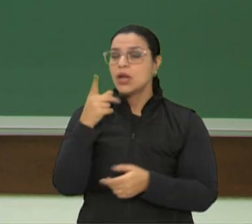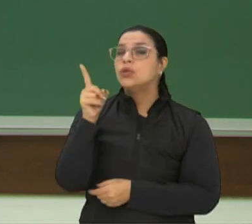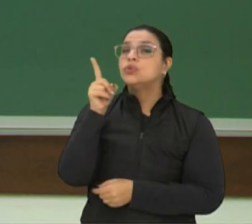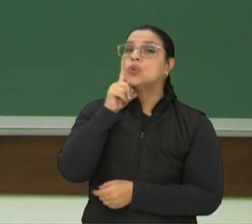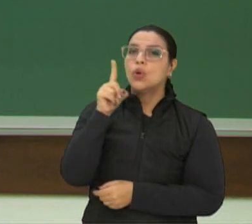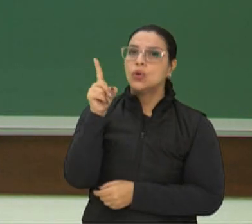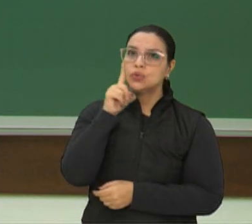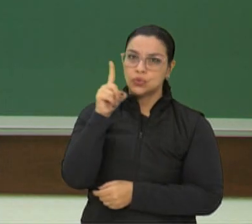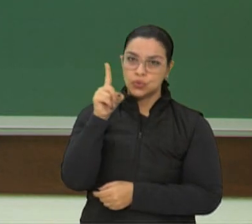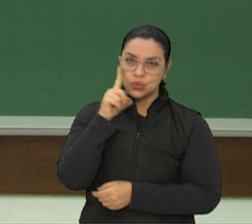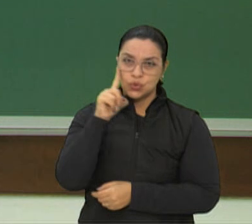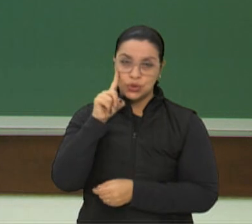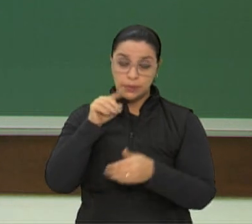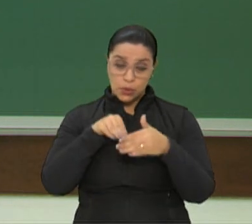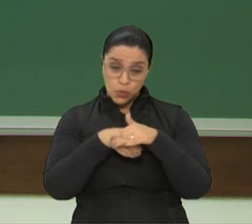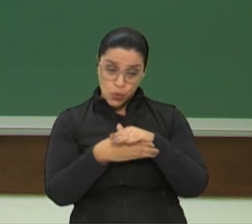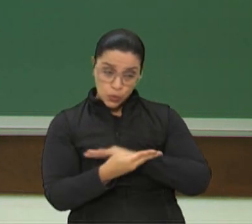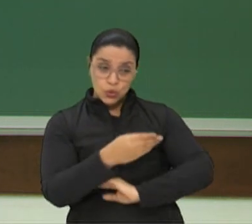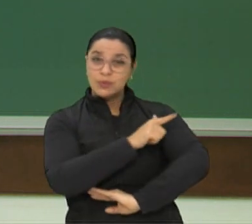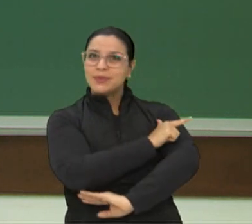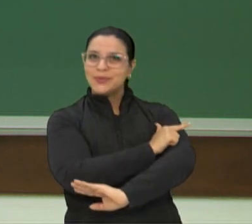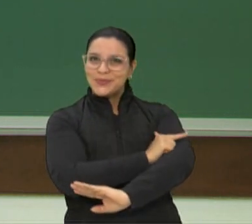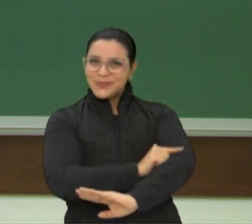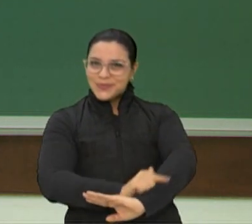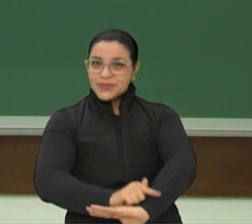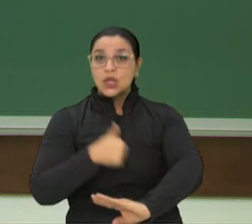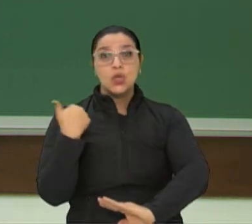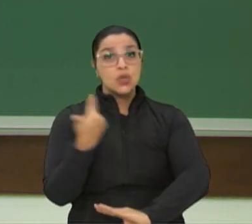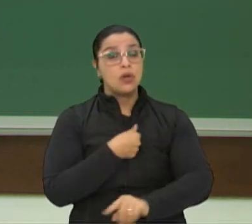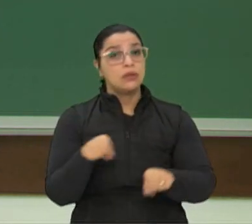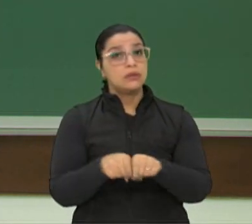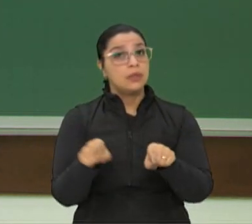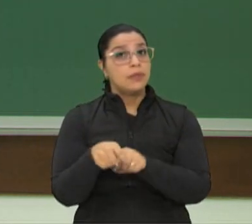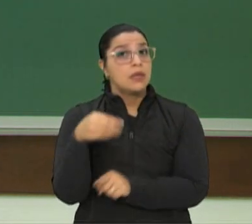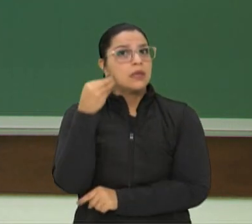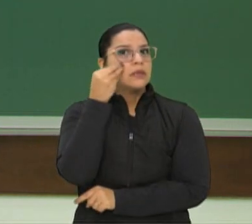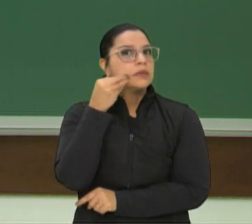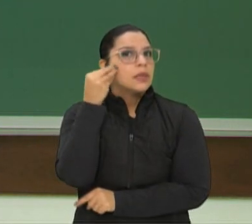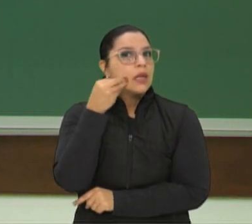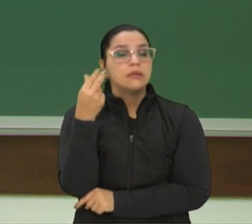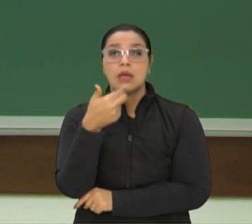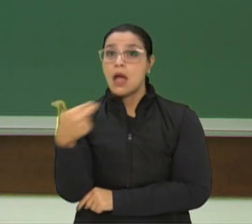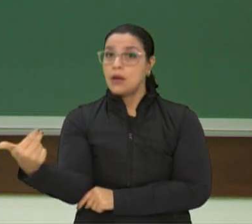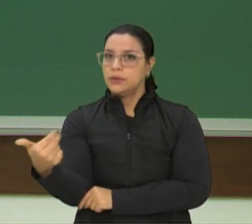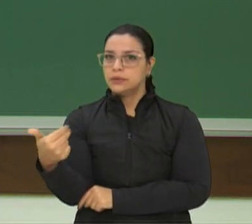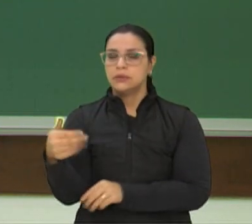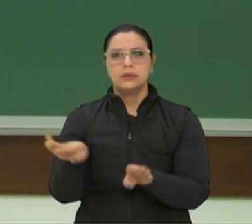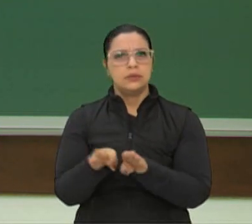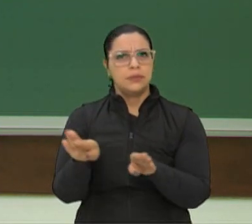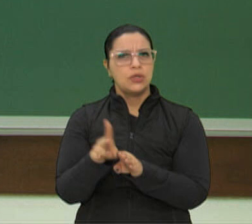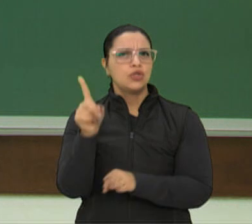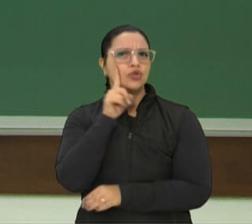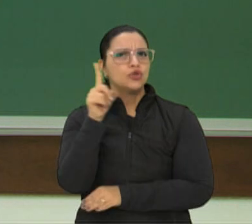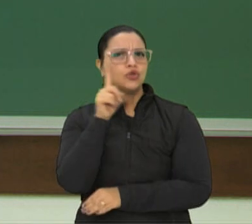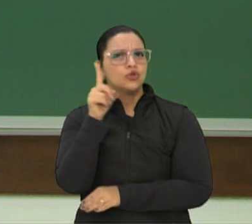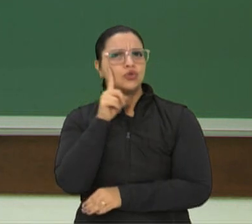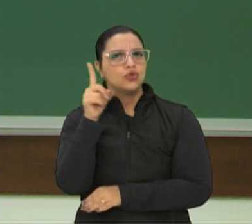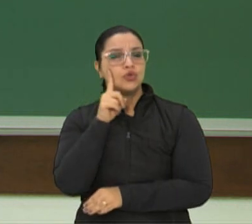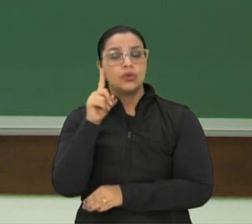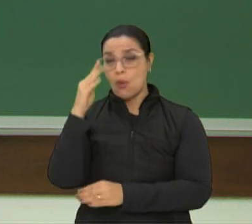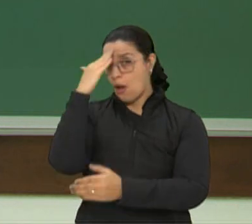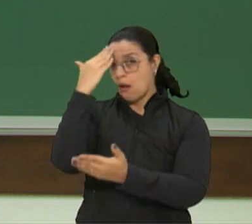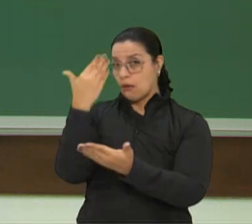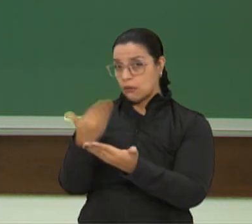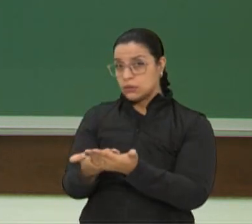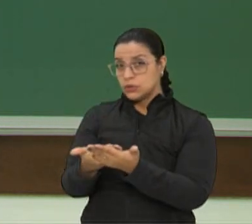cotidianamente, pelo costume, pelo hábito, lembra que a gente falou agora há pouco, nós vivenciamos algumas coisas. E por nós vivenciarmos isso todo dia, a gente